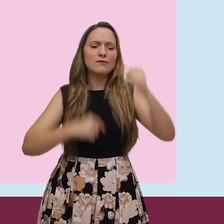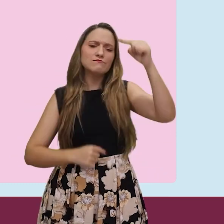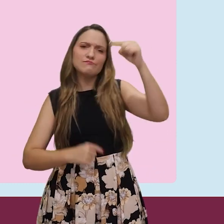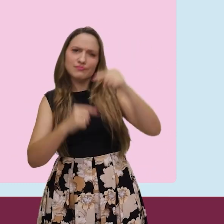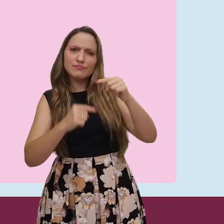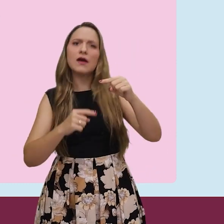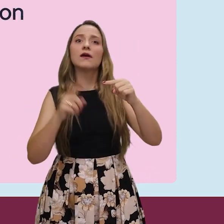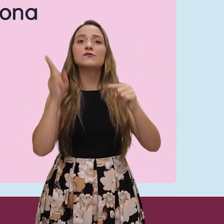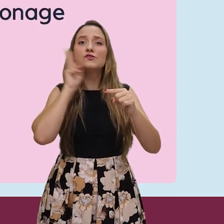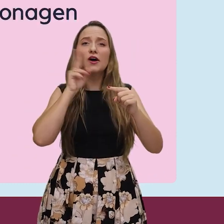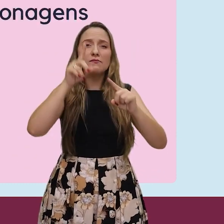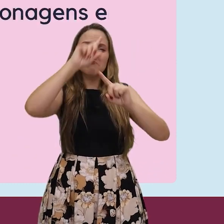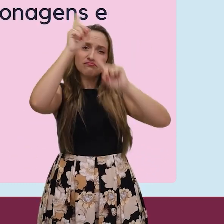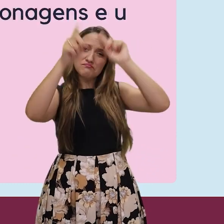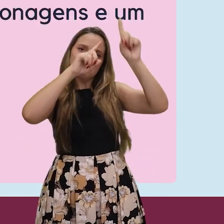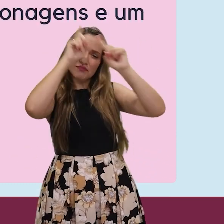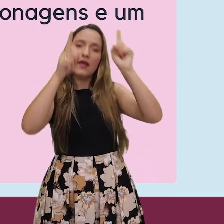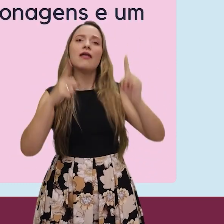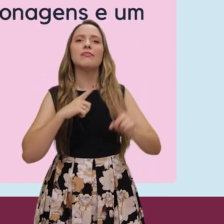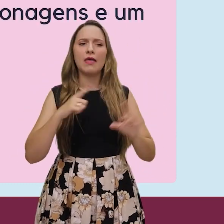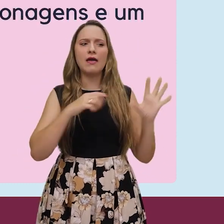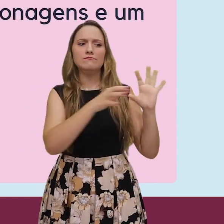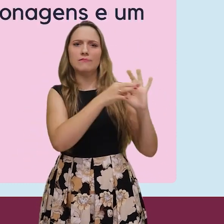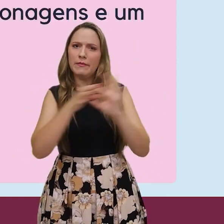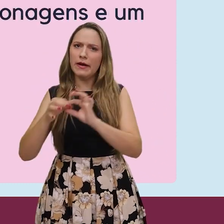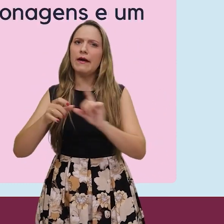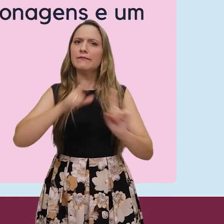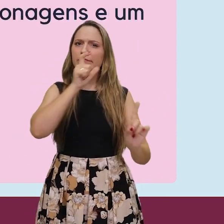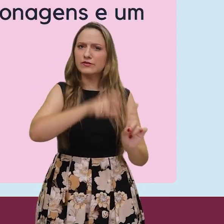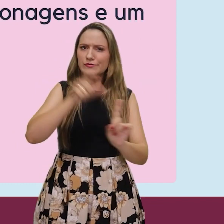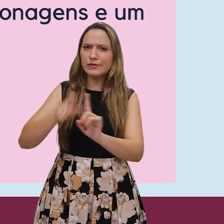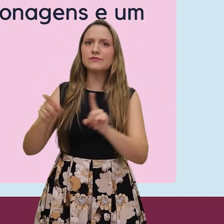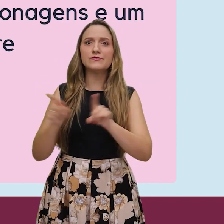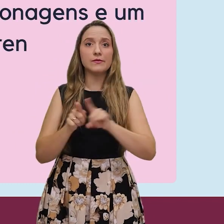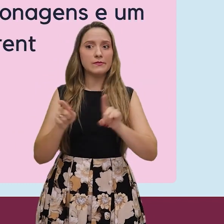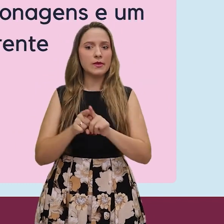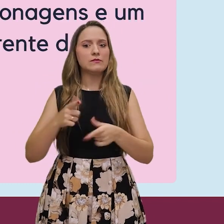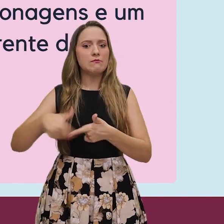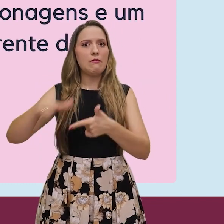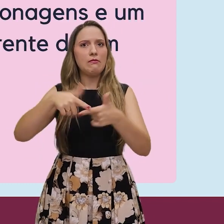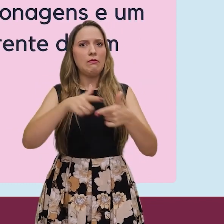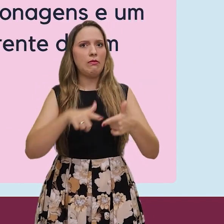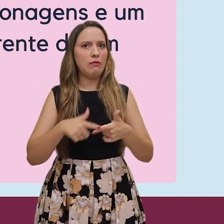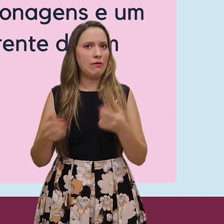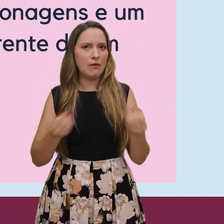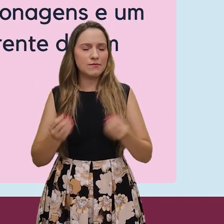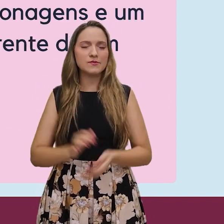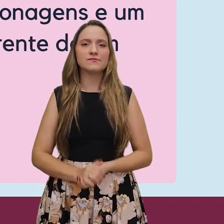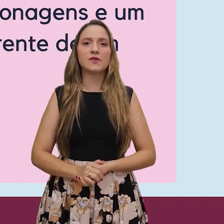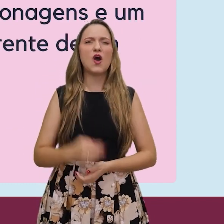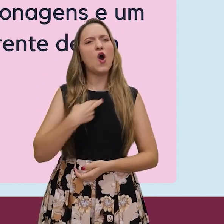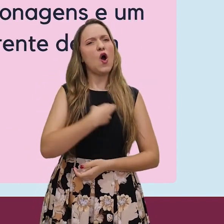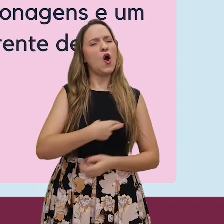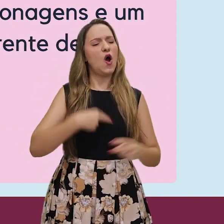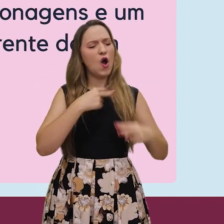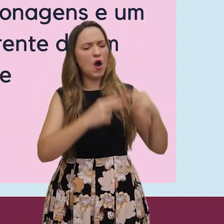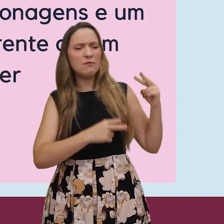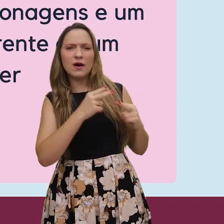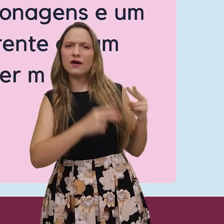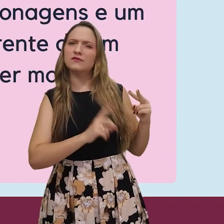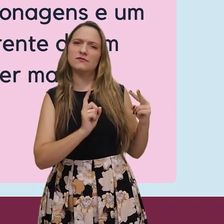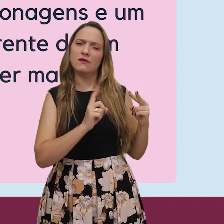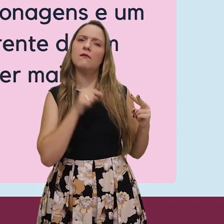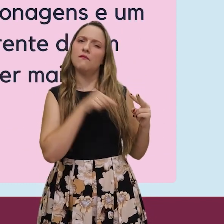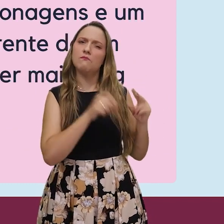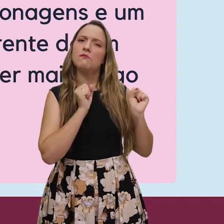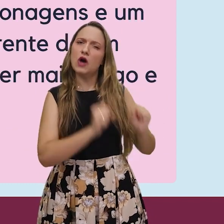história ficcional com um enredo, personagens e um conflito central, diferente de um romance que pode ser